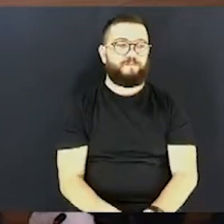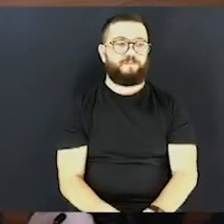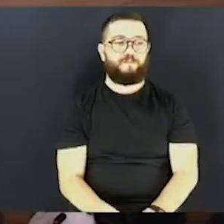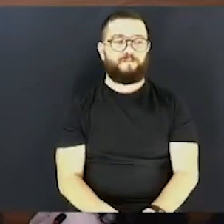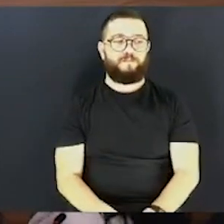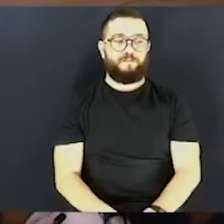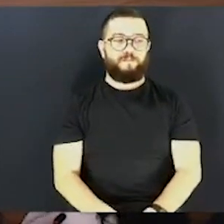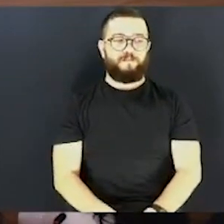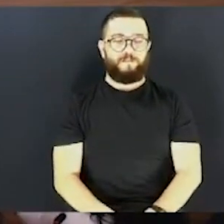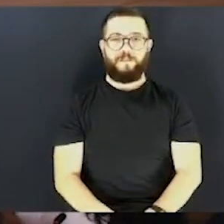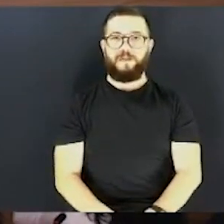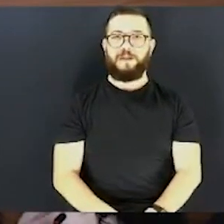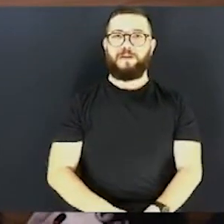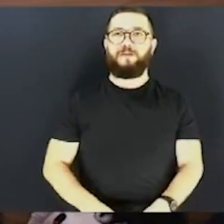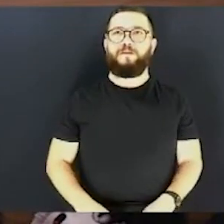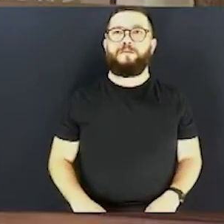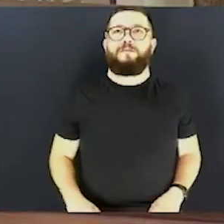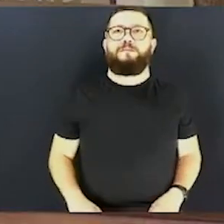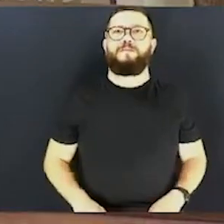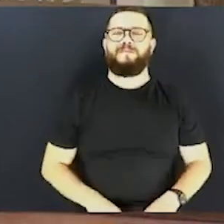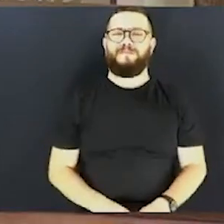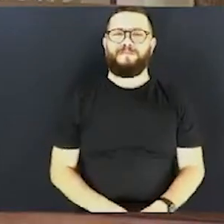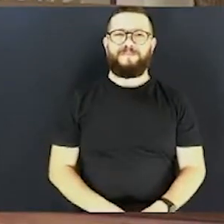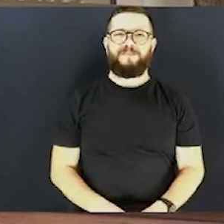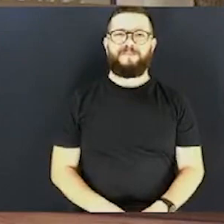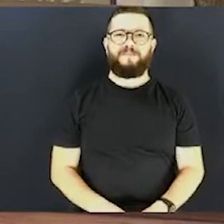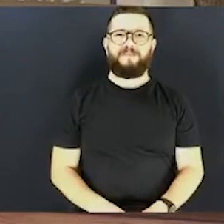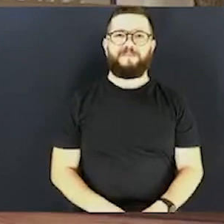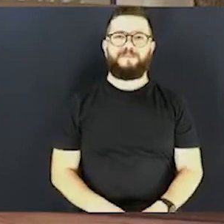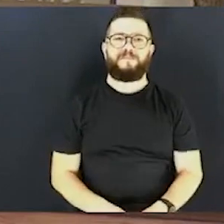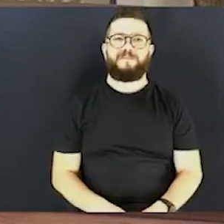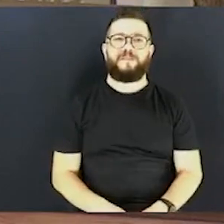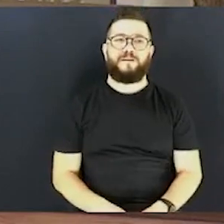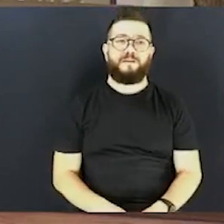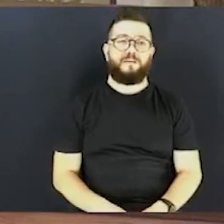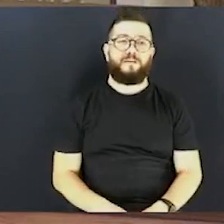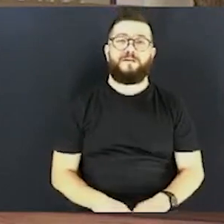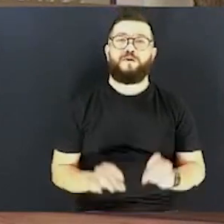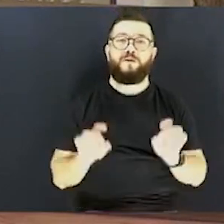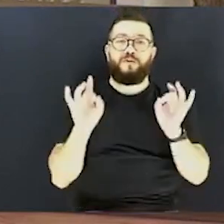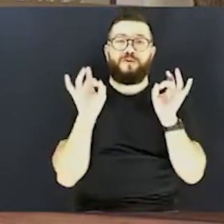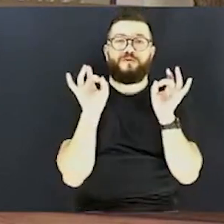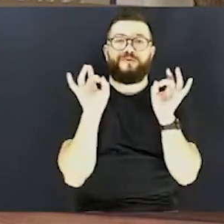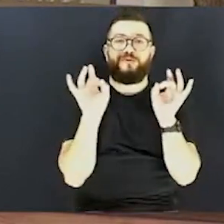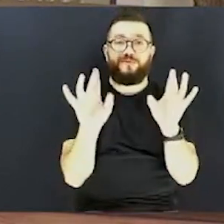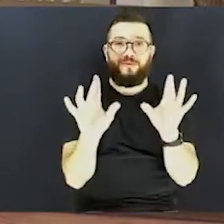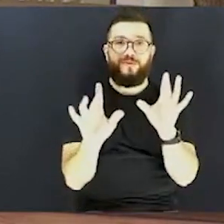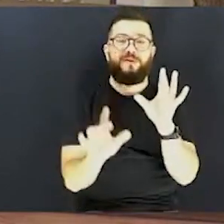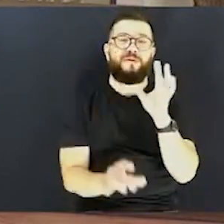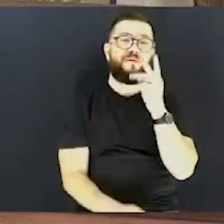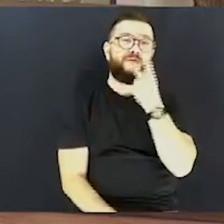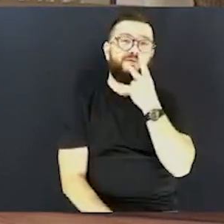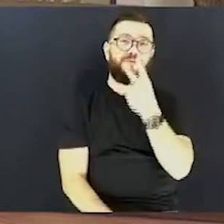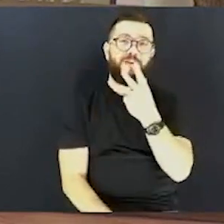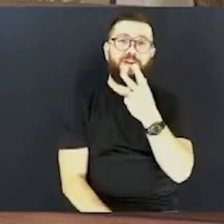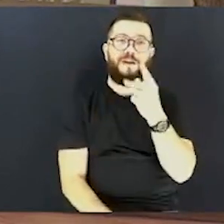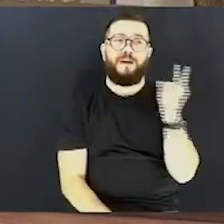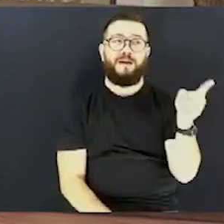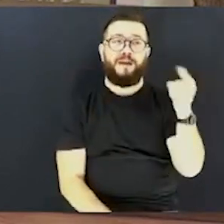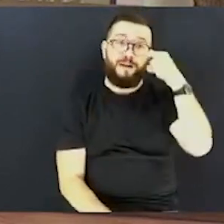Obrigado, senhor presidente. Bom, eu quero aqui fazer um destaque especial após a fala aqui do vereador Tico Kuzma, líder do